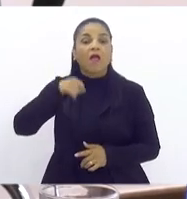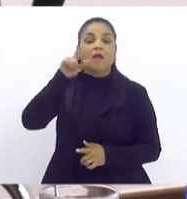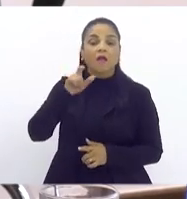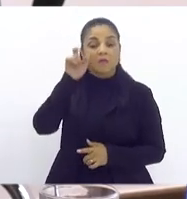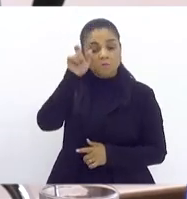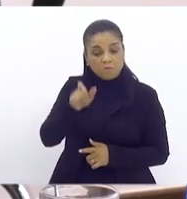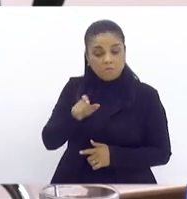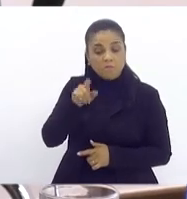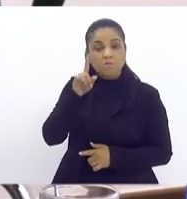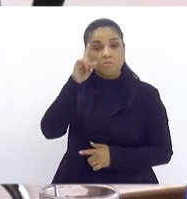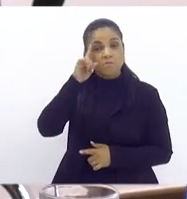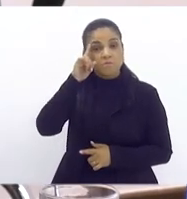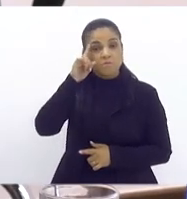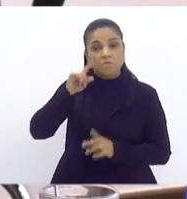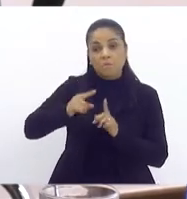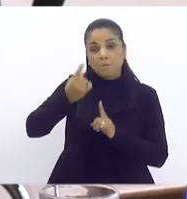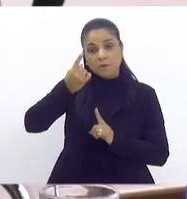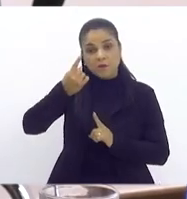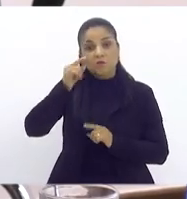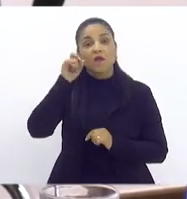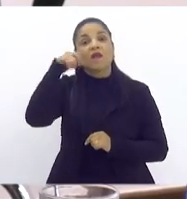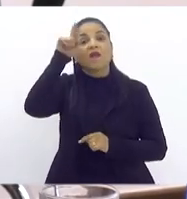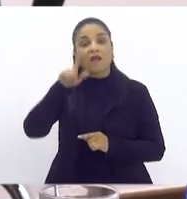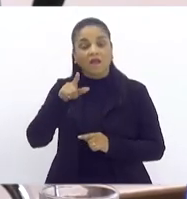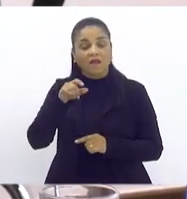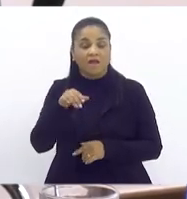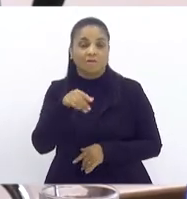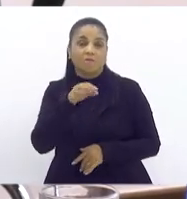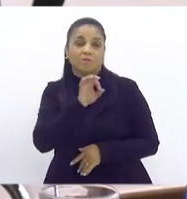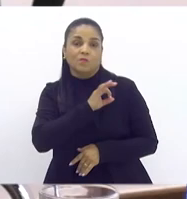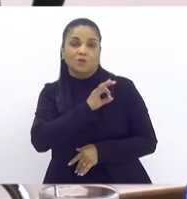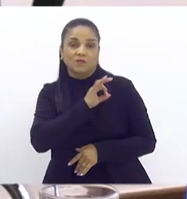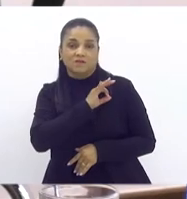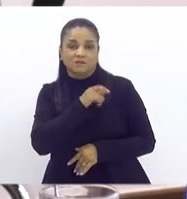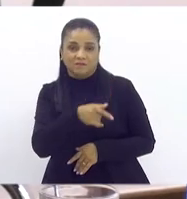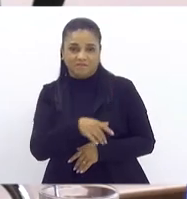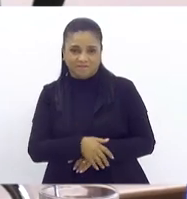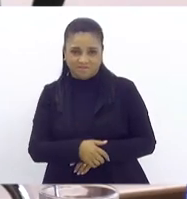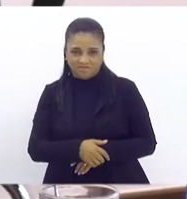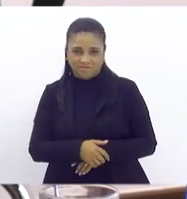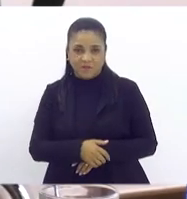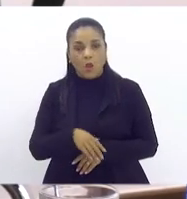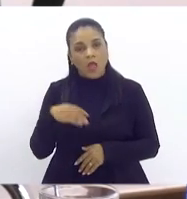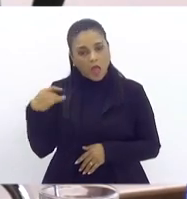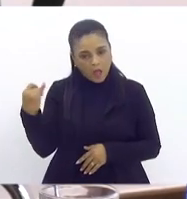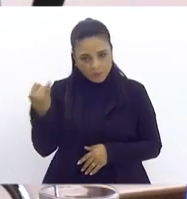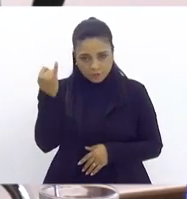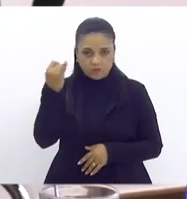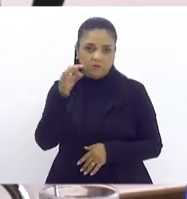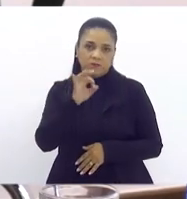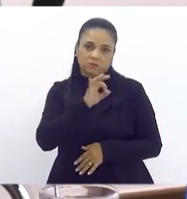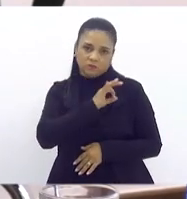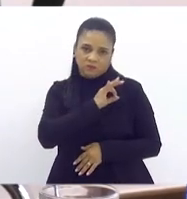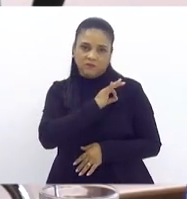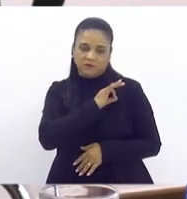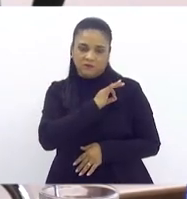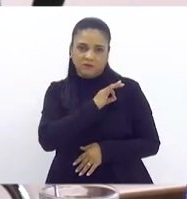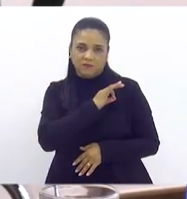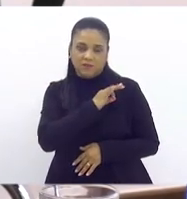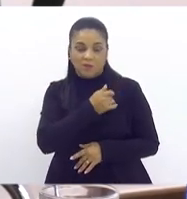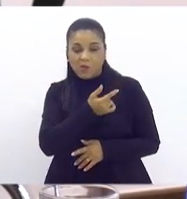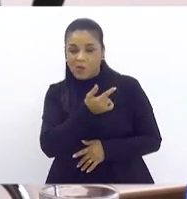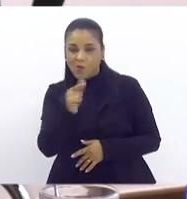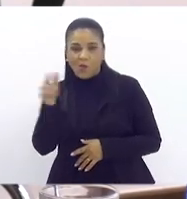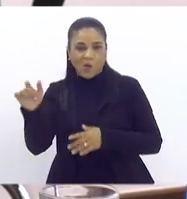daquele sujeito foi a polícia militar Então ela tem uma importância enorme nesse sistema e as outras instâncias que não são tão